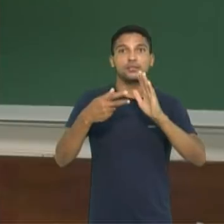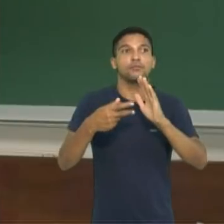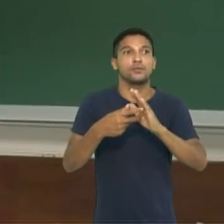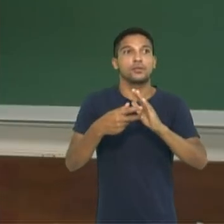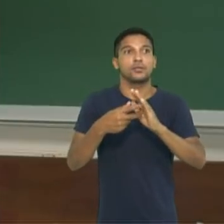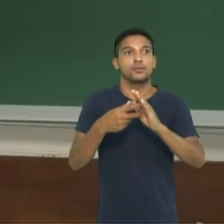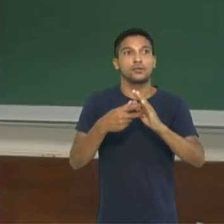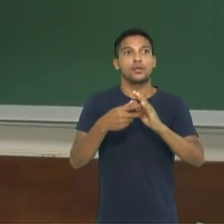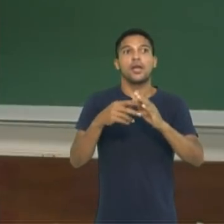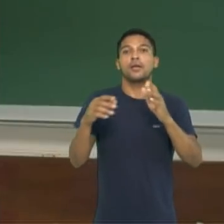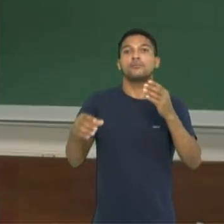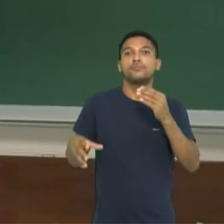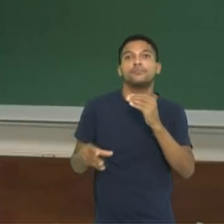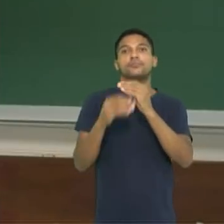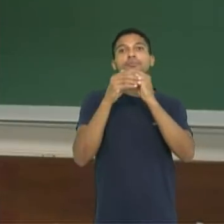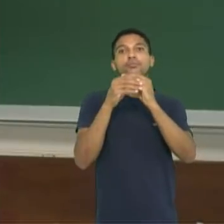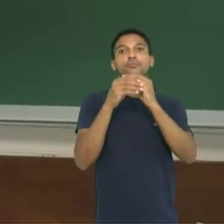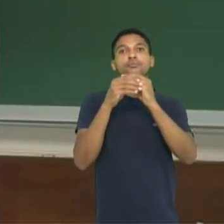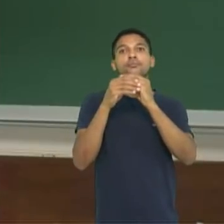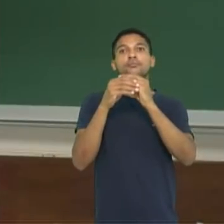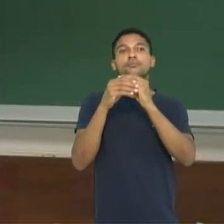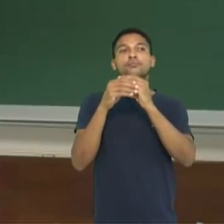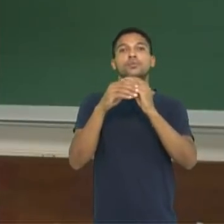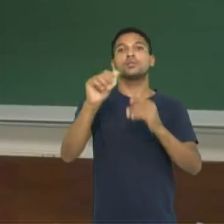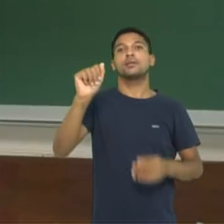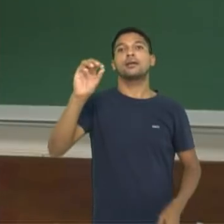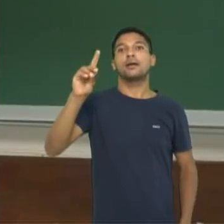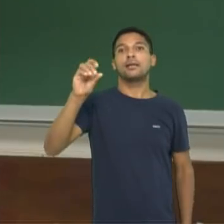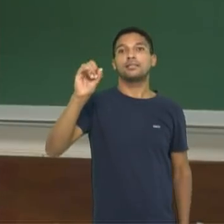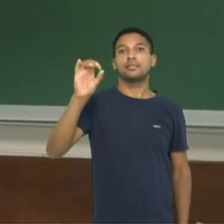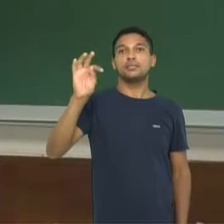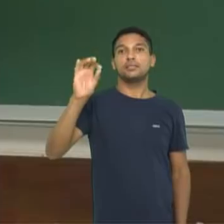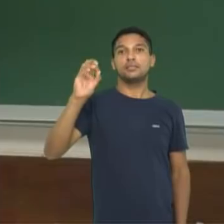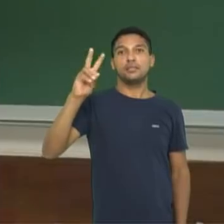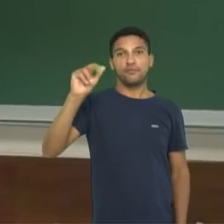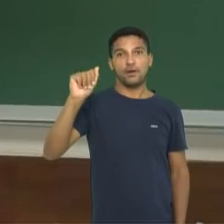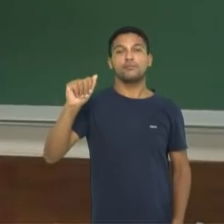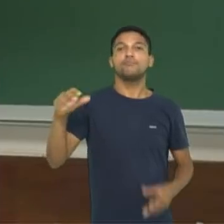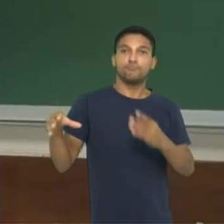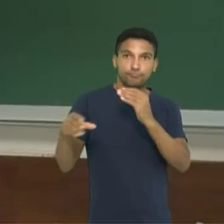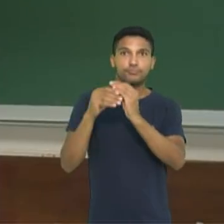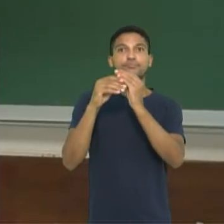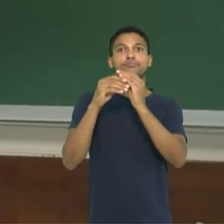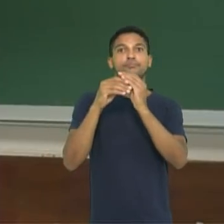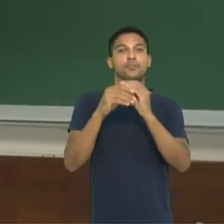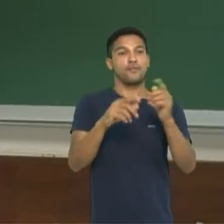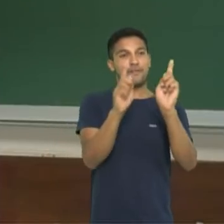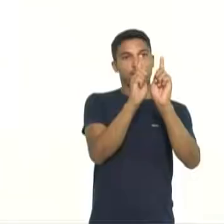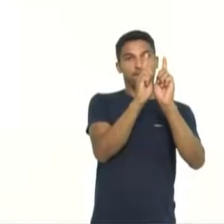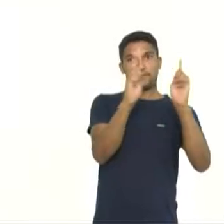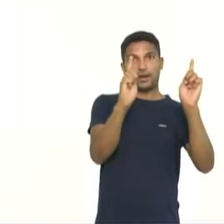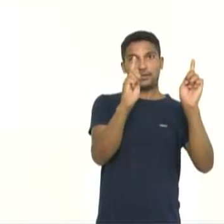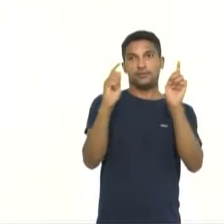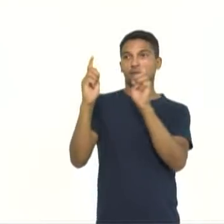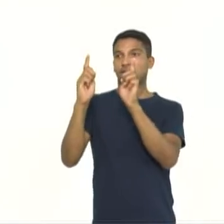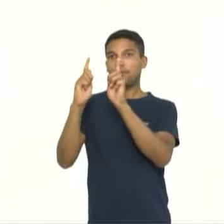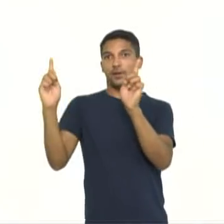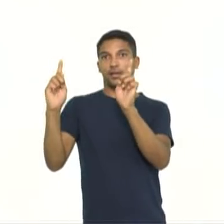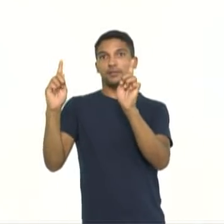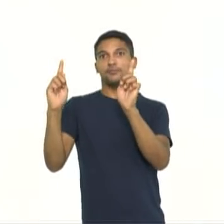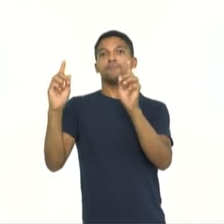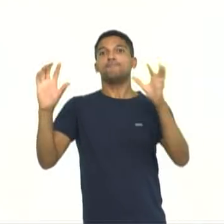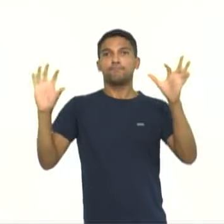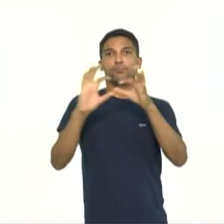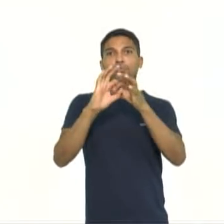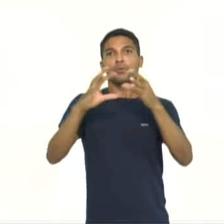nesse sentido que a gente considera aditivas, ok? Exemplos a mais aqui para nós. Olha, alguns